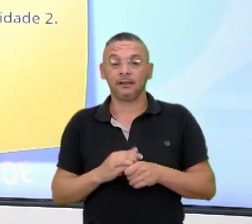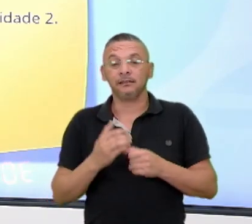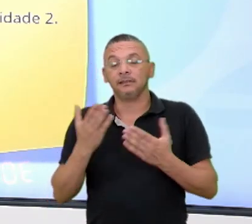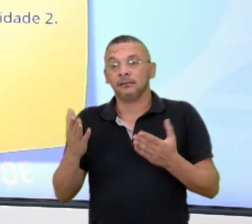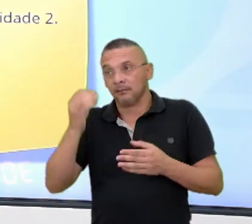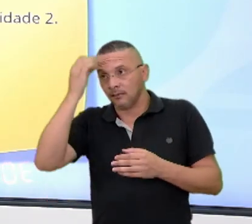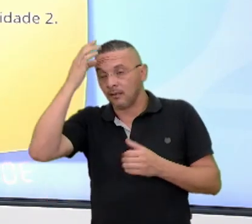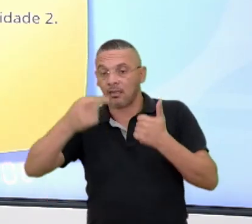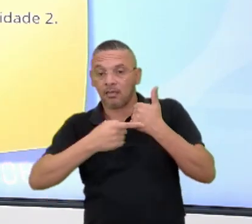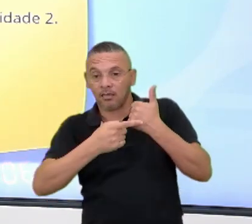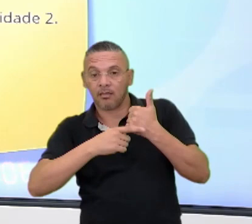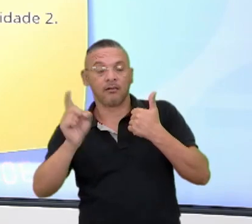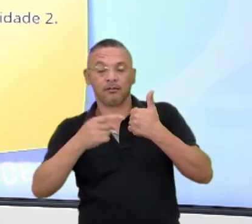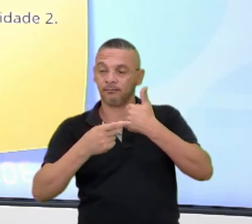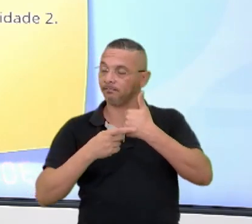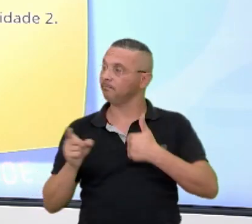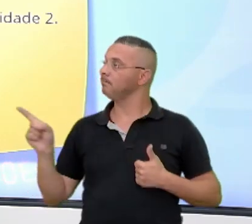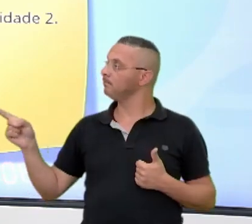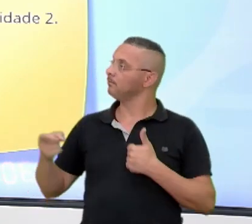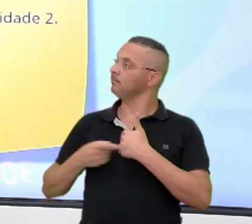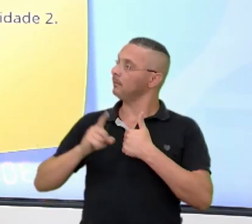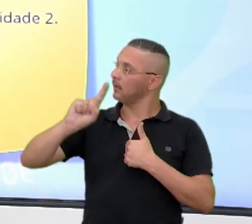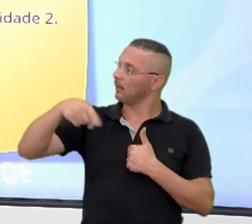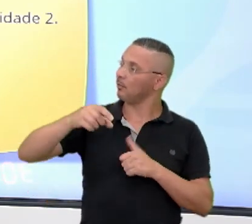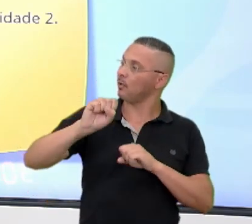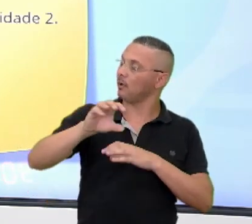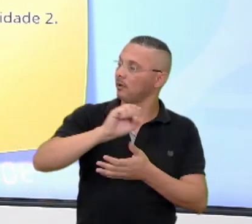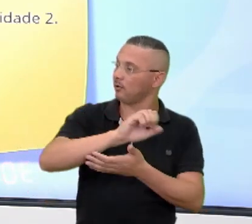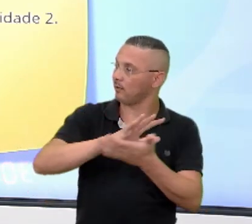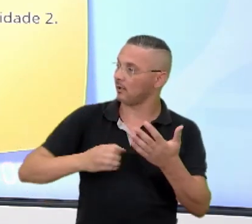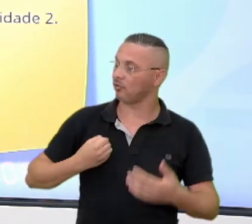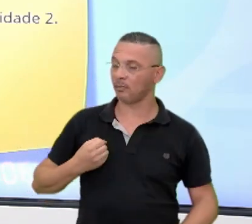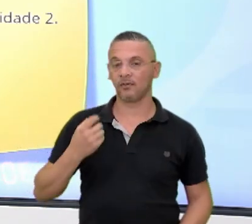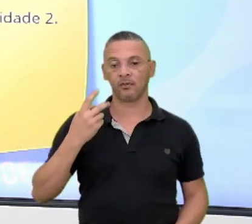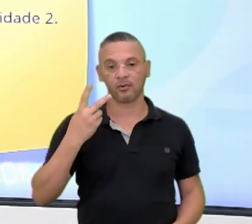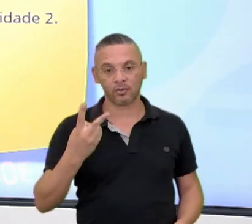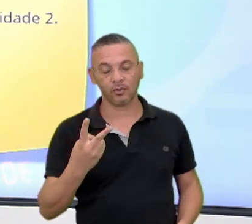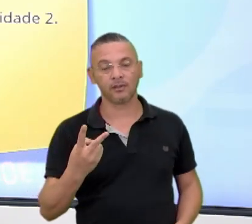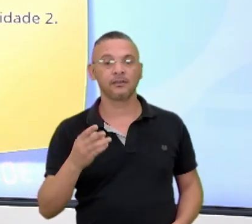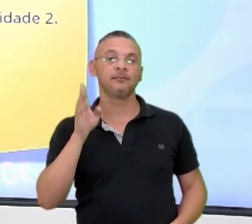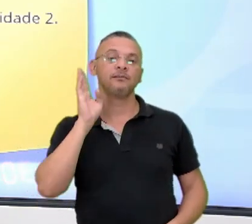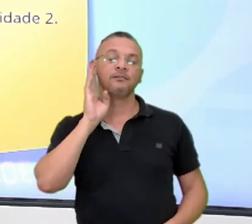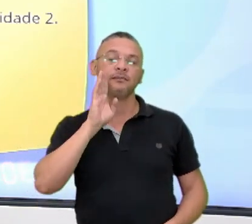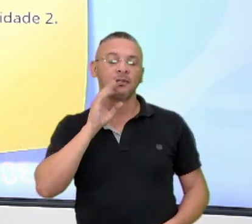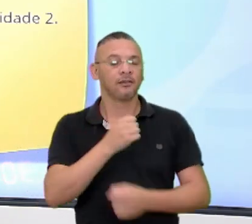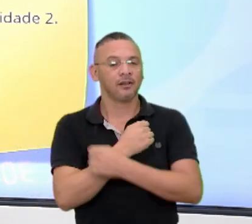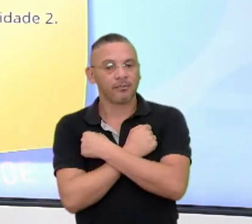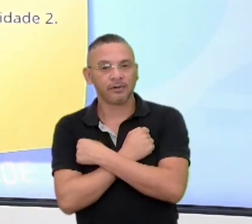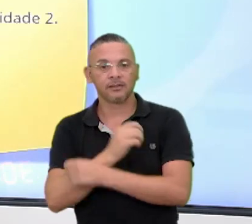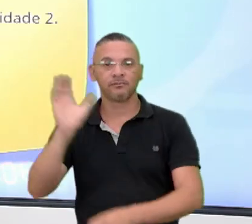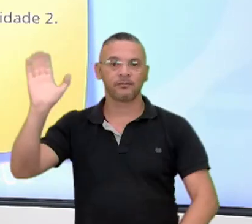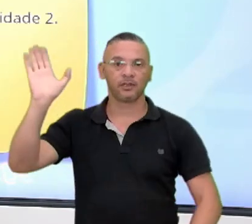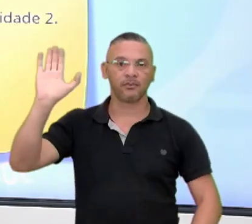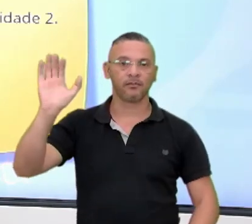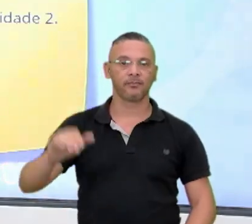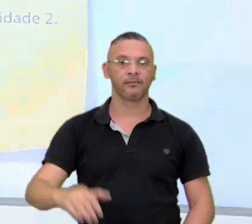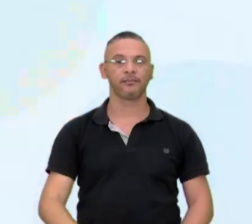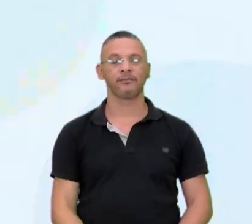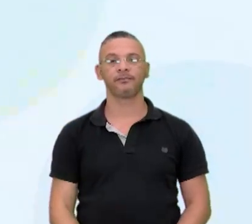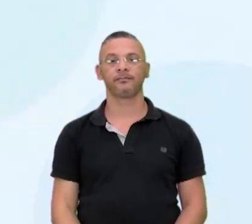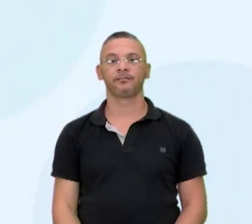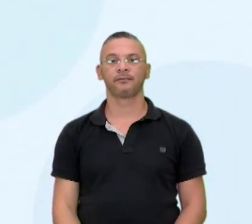copyright. Eu nem vou dar para vocês o tempo, porque copyright é o oposto, né? Copyright é aquilo que é protegido por direitos autorais. É aquilo que para você copiar, você